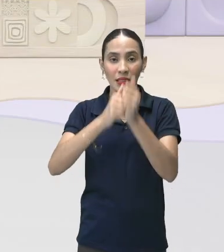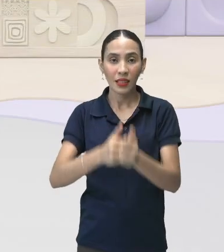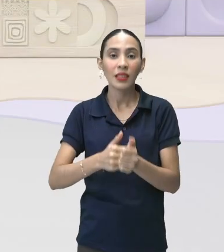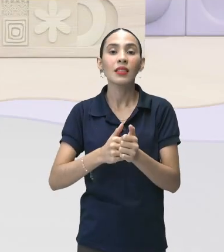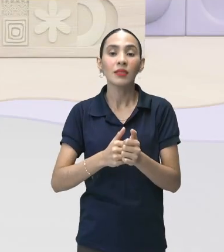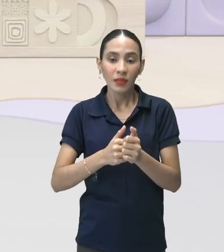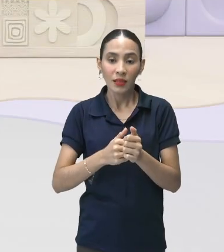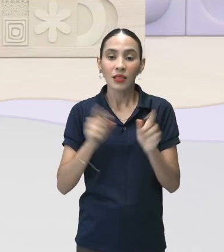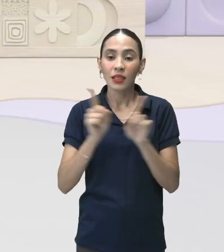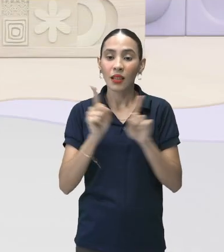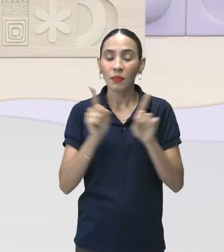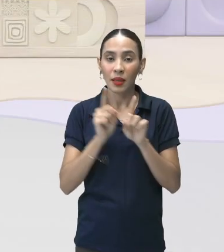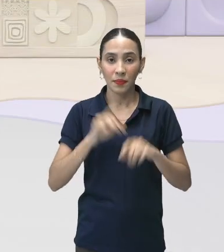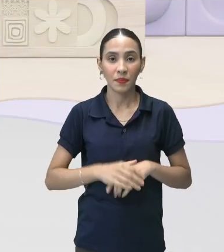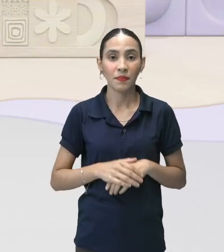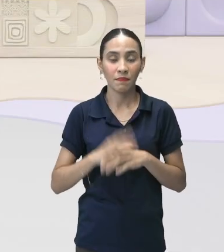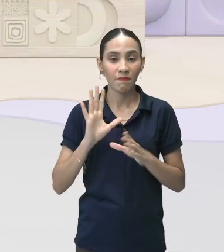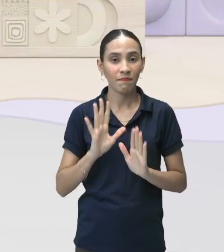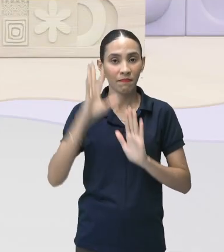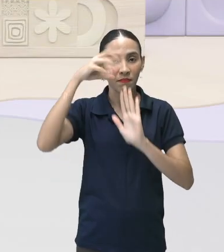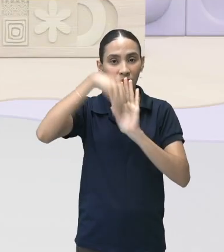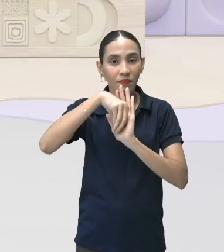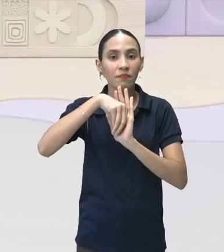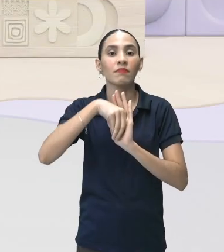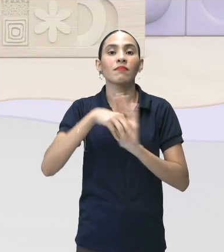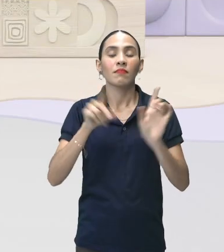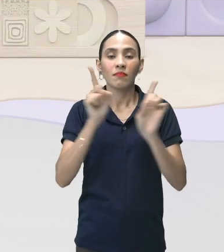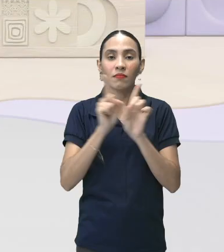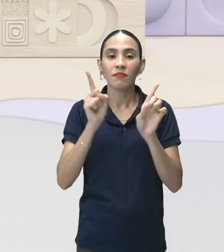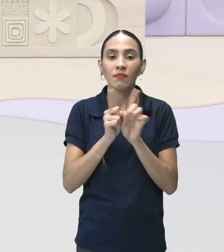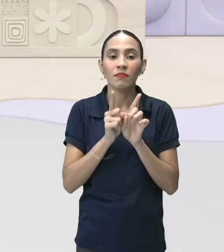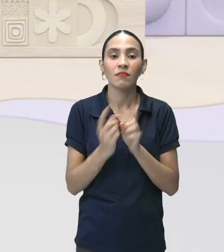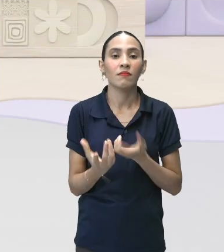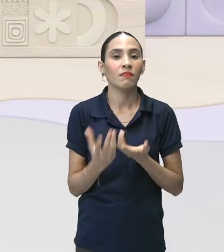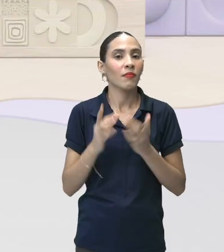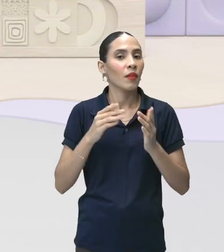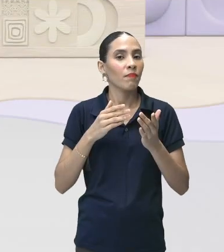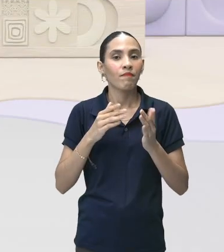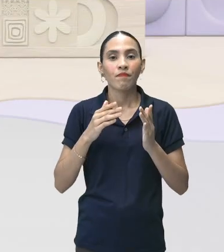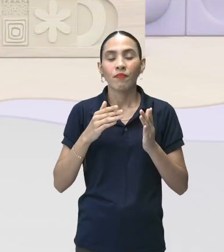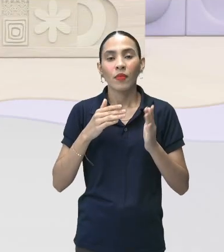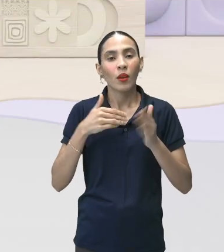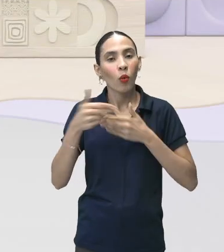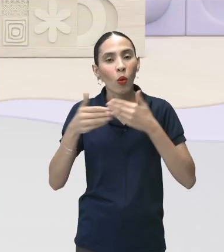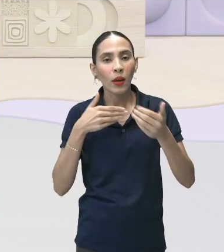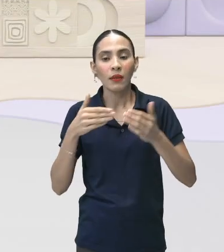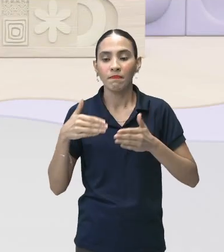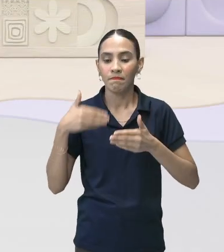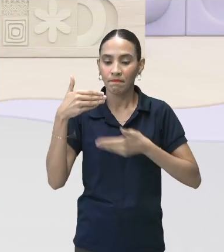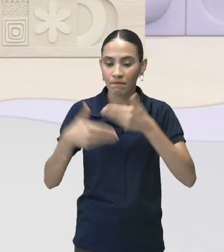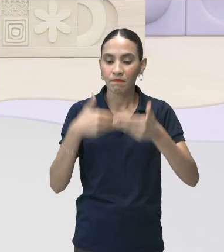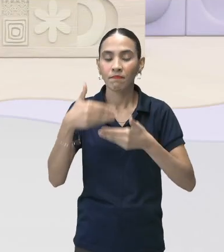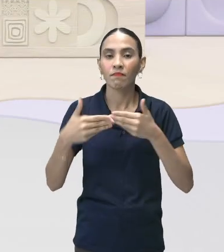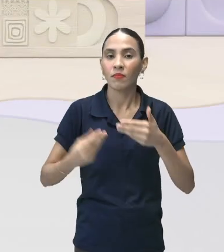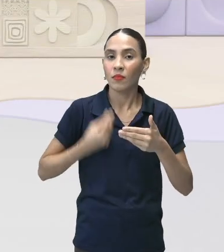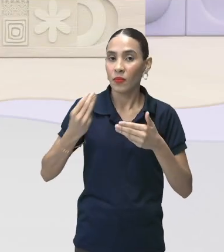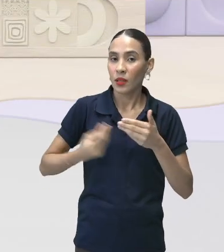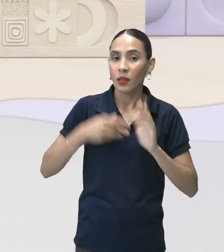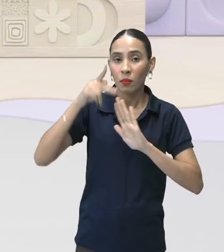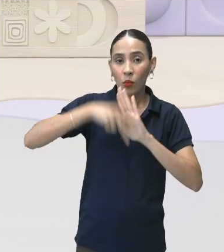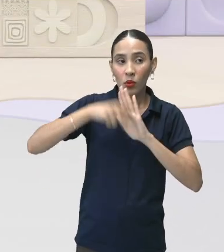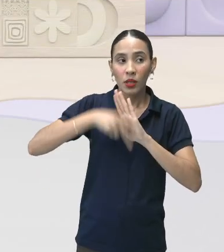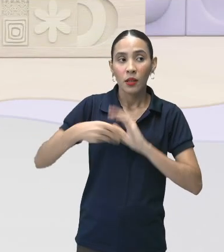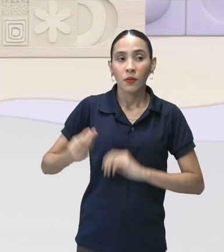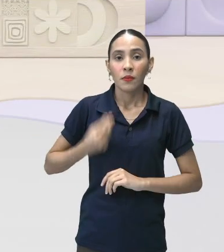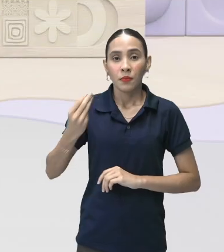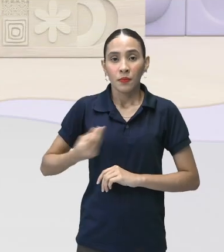certa forma, que vão estar dentro de toda e qualquer caminhada de vida, de todo e qualquer projeto de